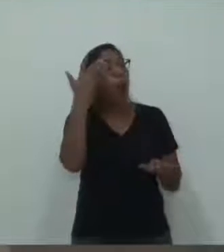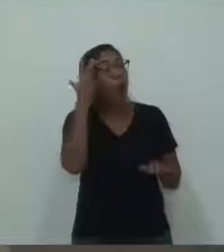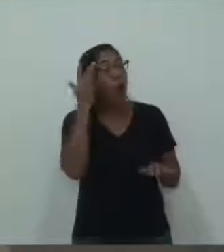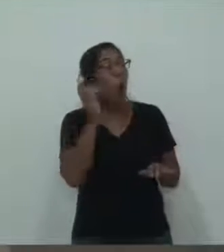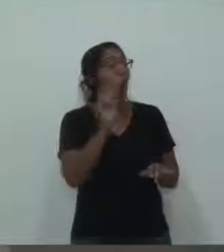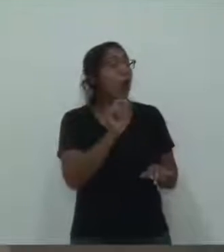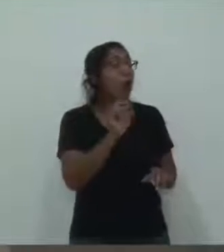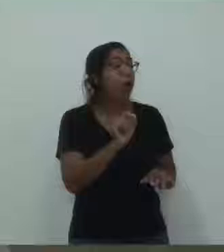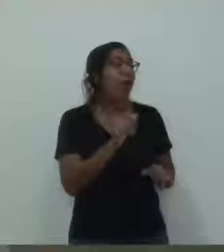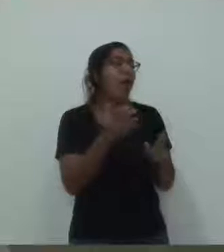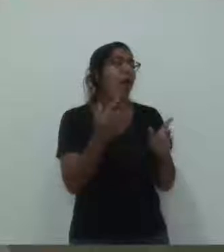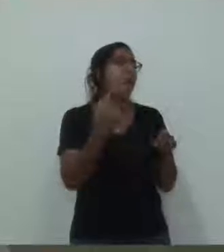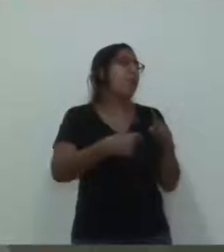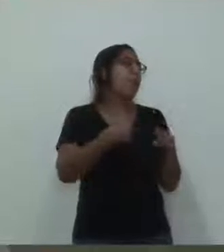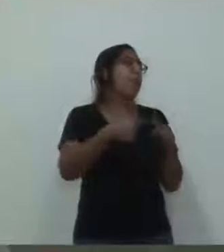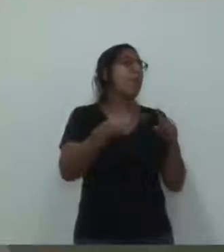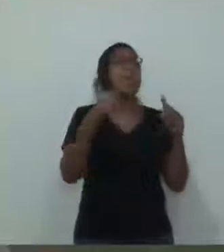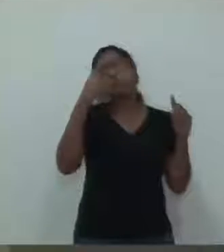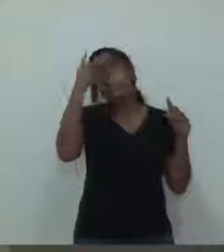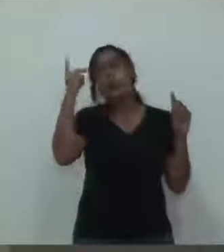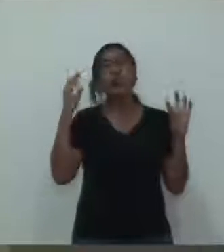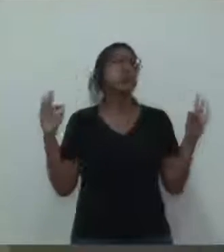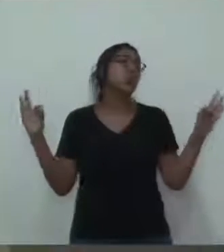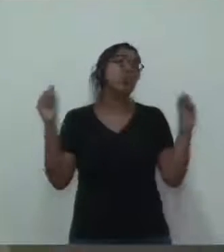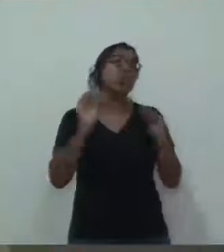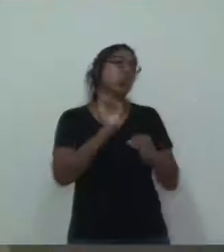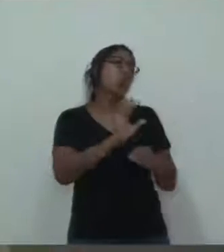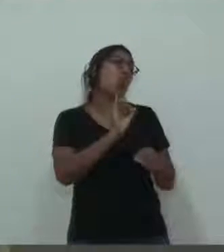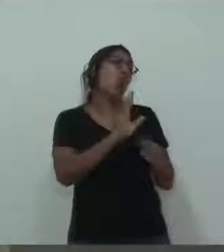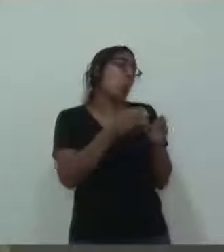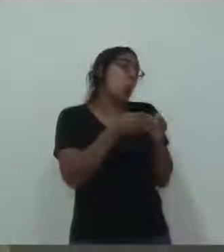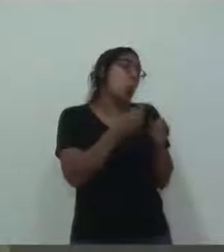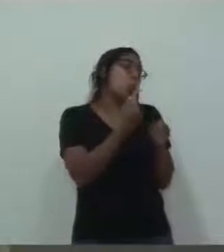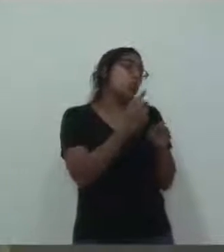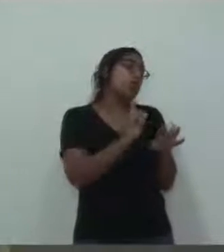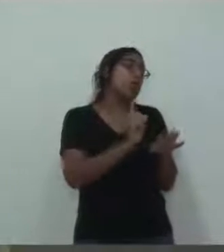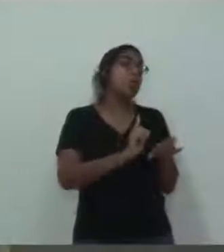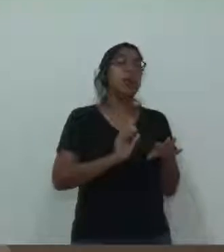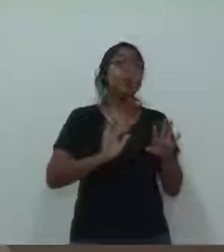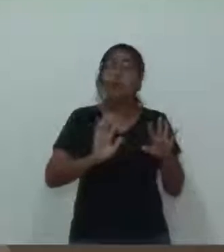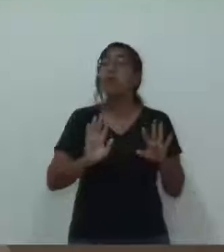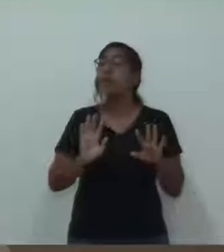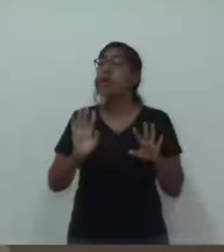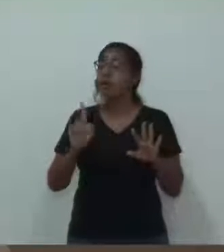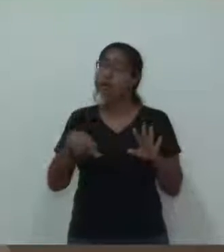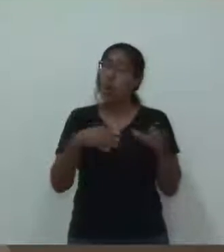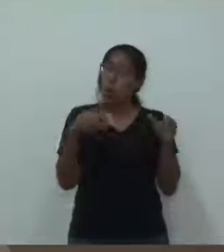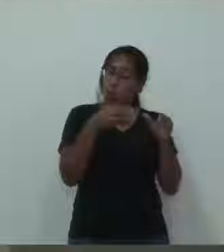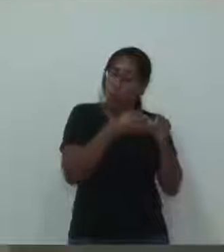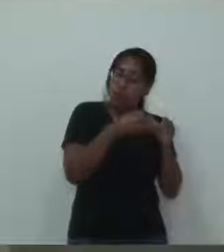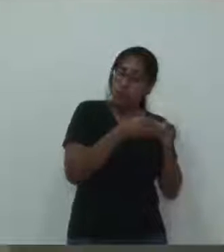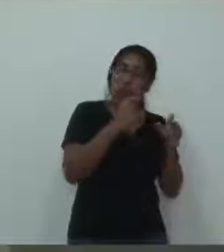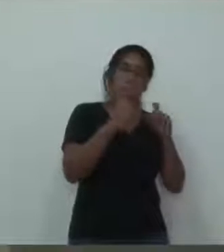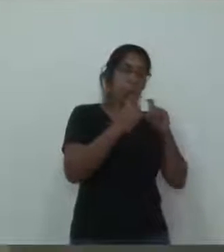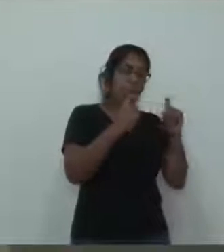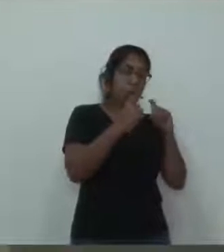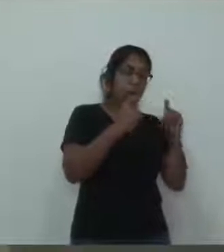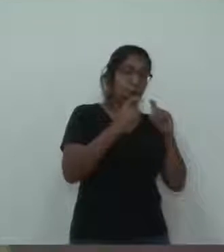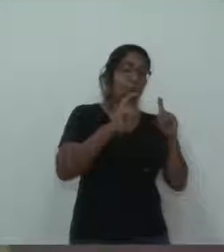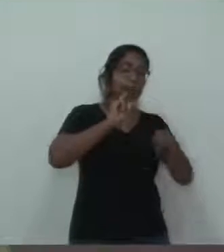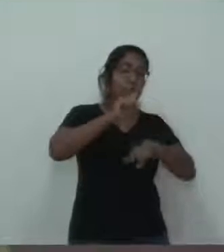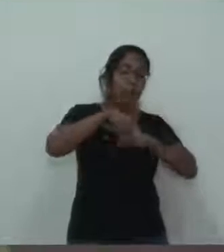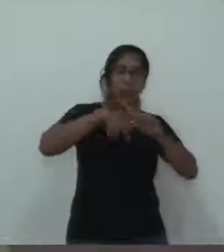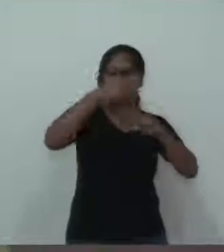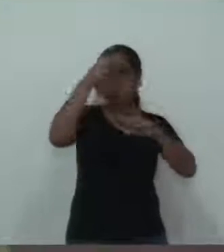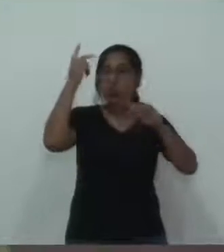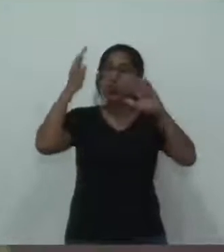ser discutido pelo todo, vai ser pelo todo também, porque a comissão vai poder discutir, vai chegar à conclusão dela, e depois você tem